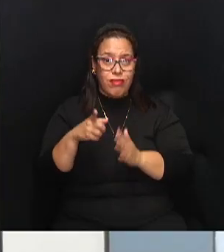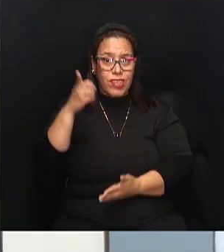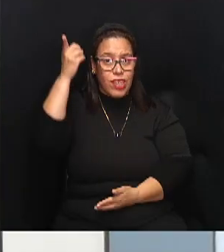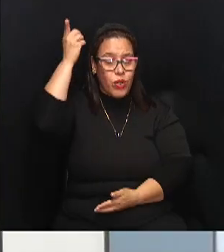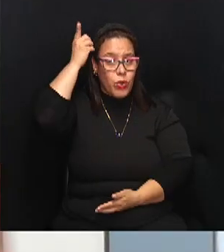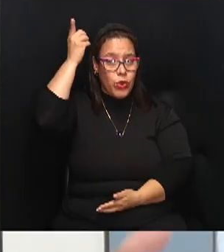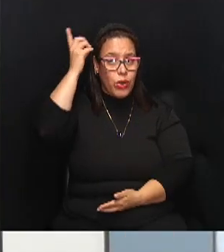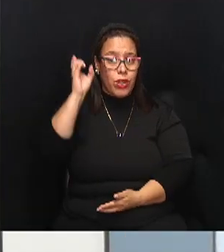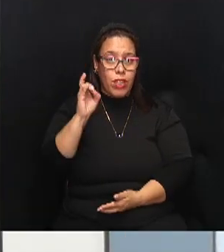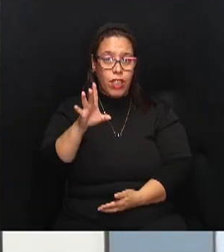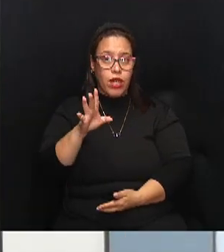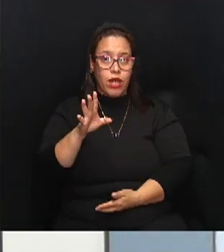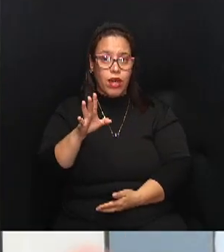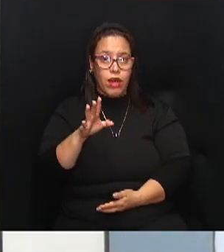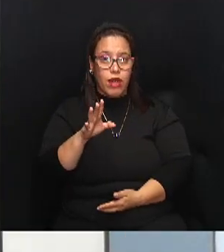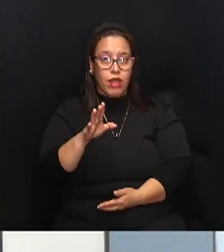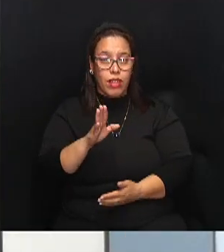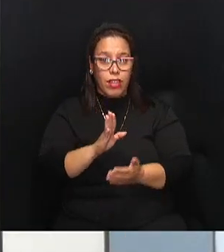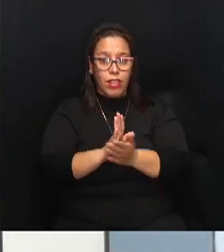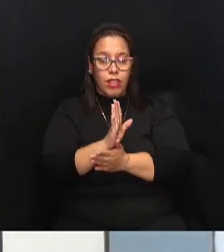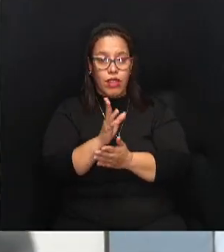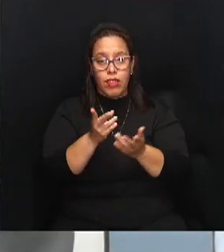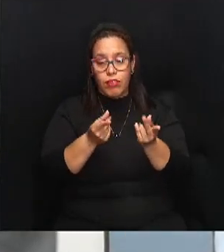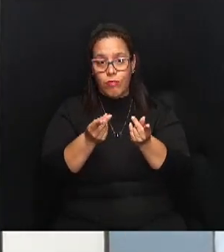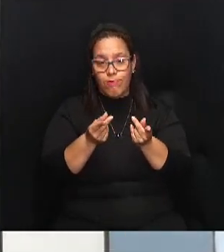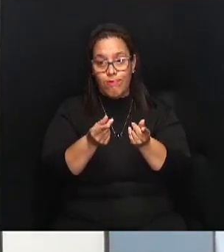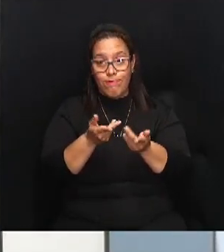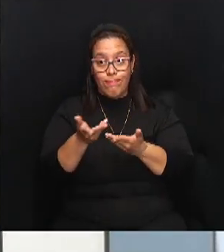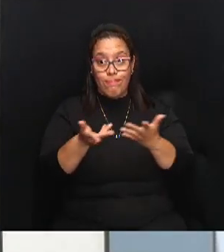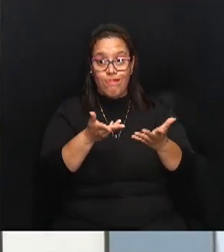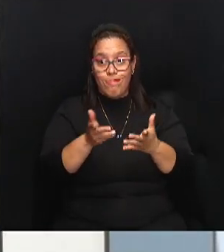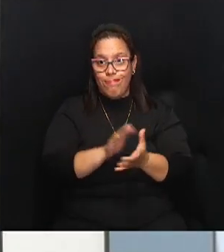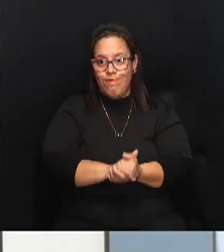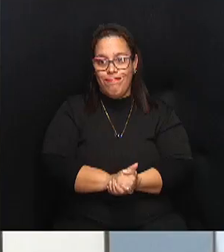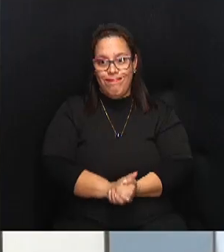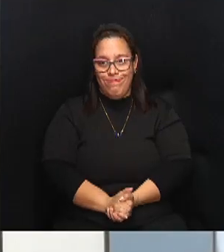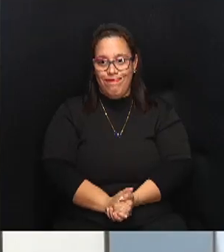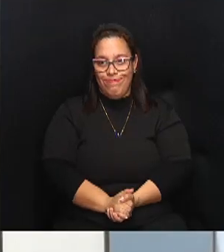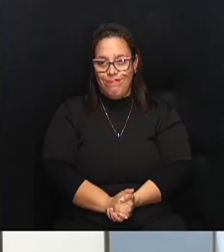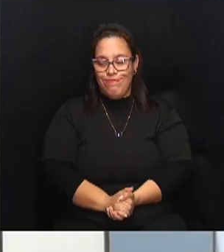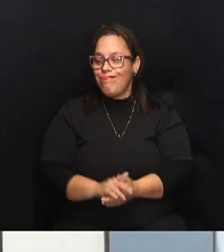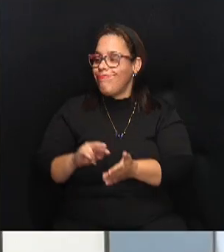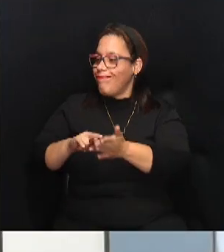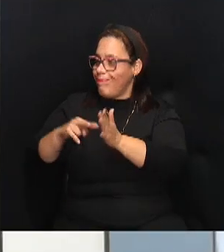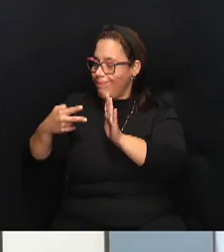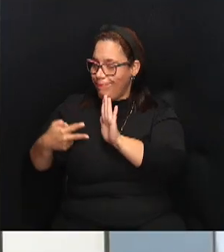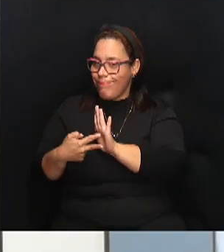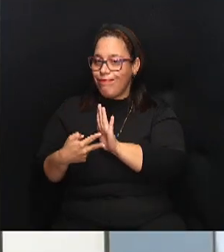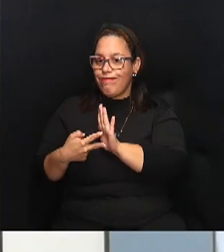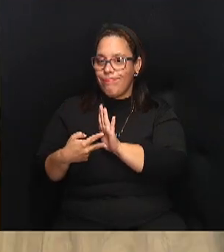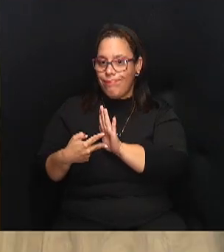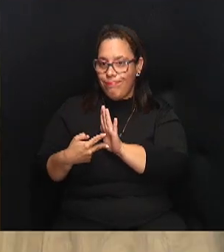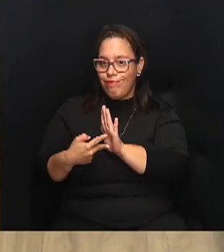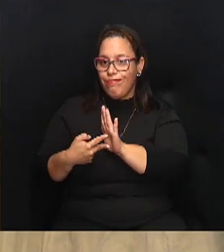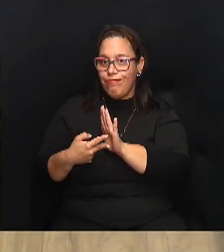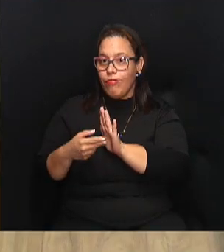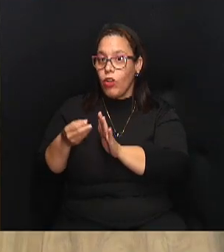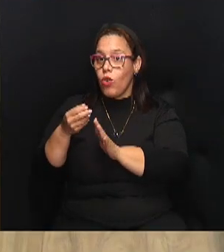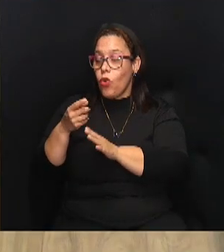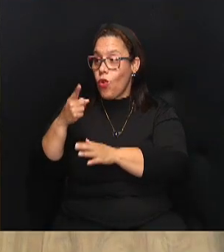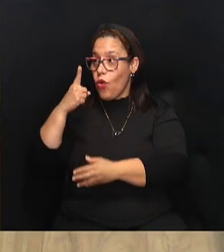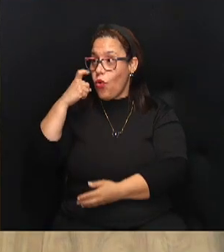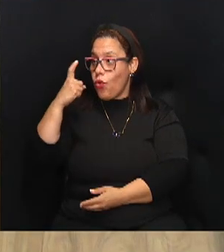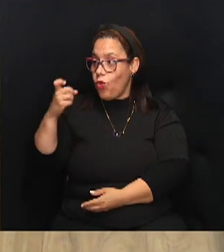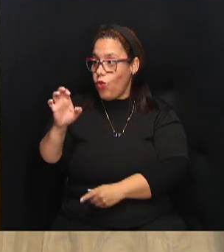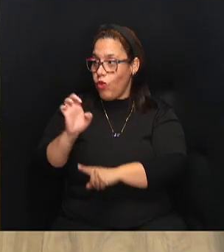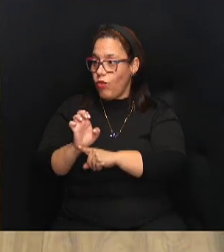eu queria só estabilidade. Então tem, às vezes... Então, quem falou, não é nesse sentido... Não é falta do interesse do governo do